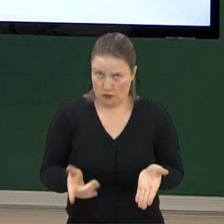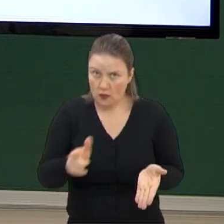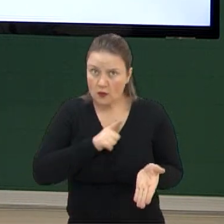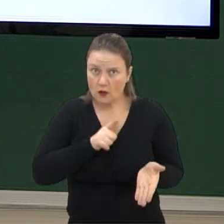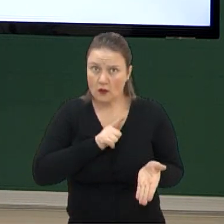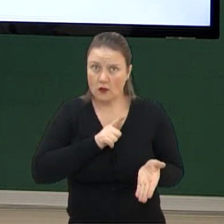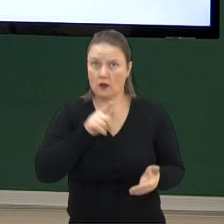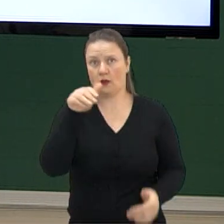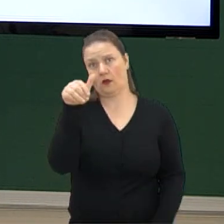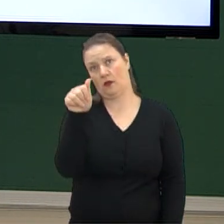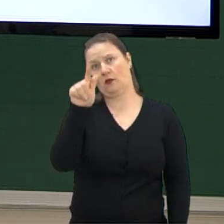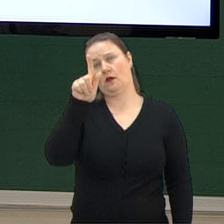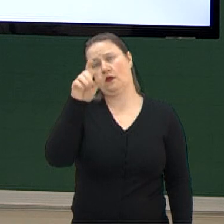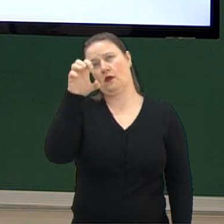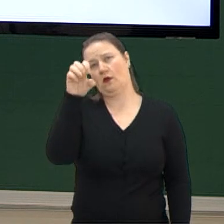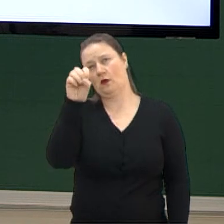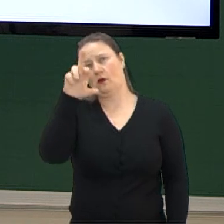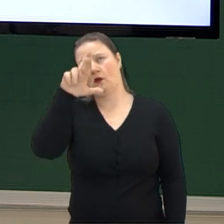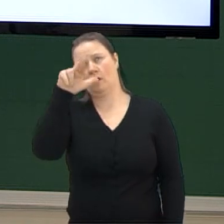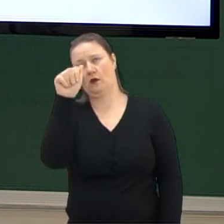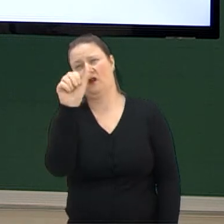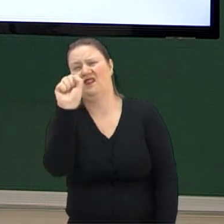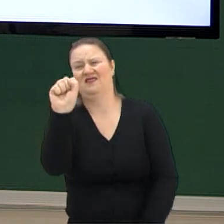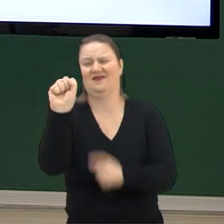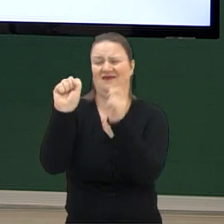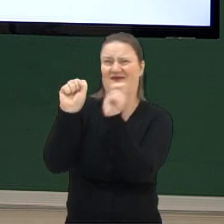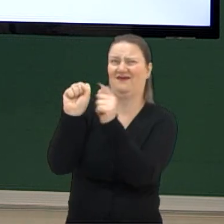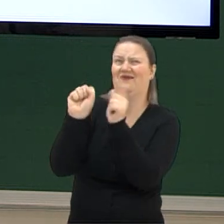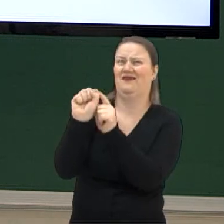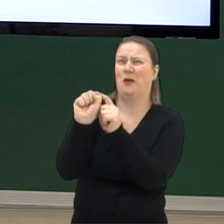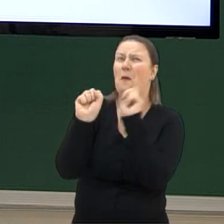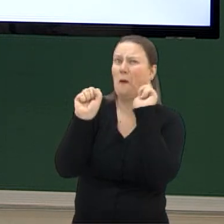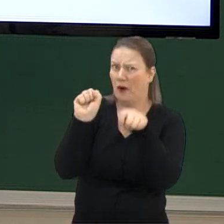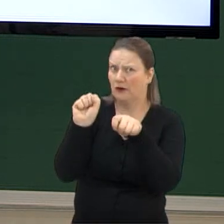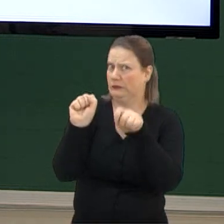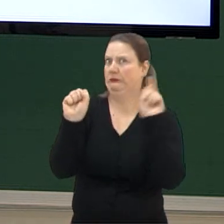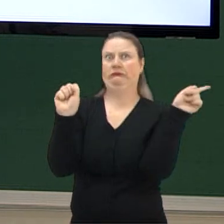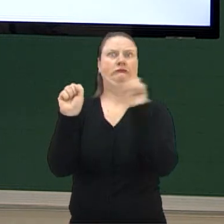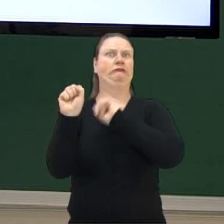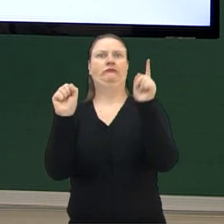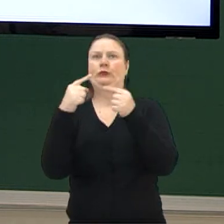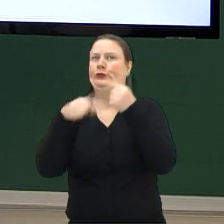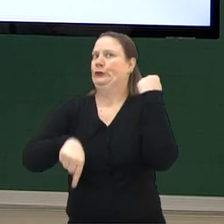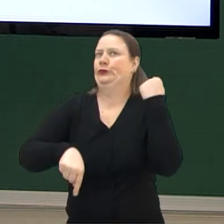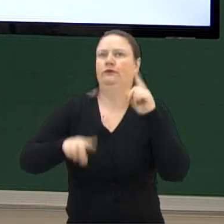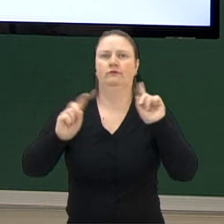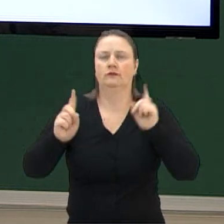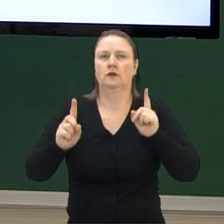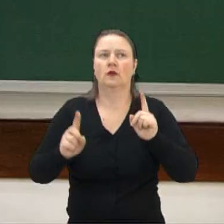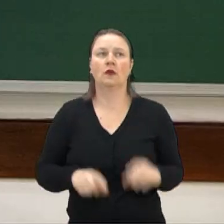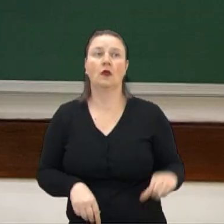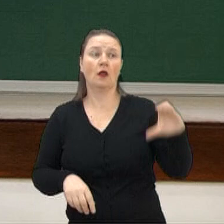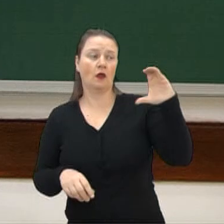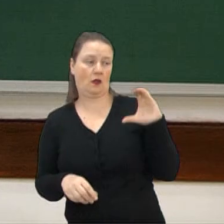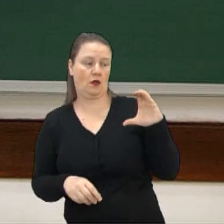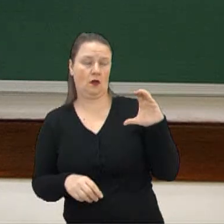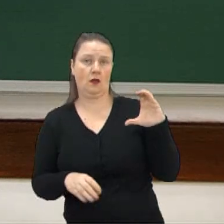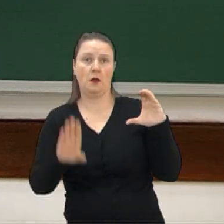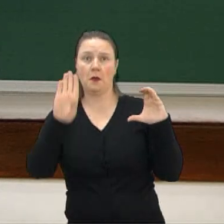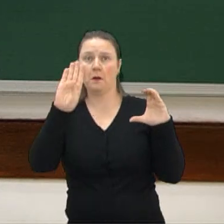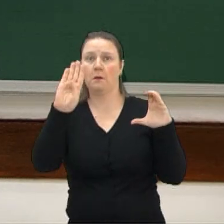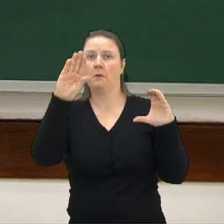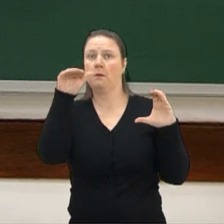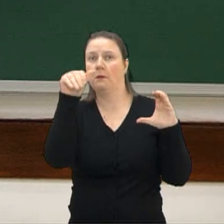agoras? Né? Será que eu posso variar nesse plural? Depois, o bastante. Será que eu posso dizer